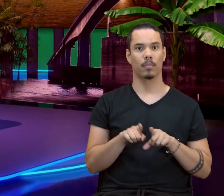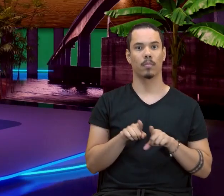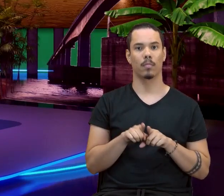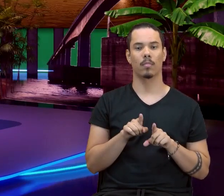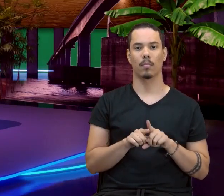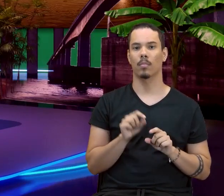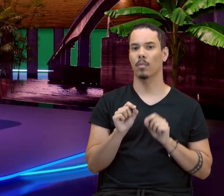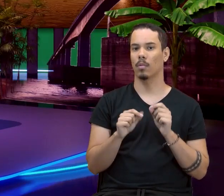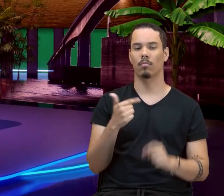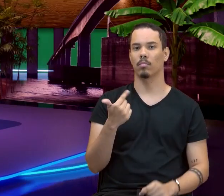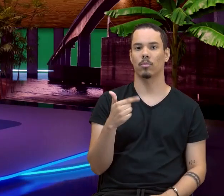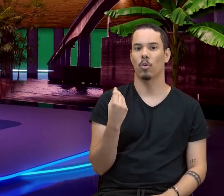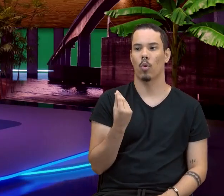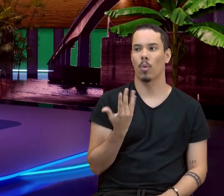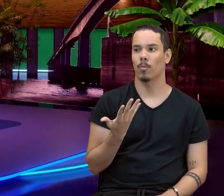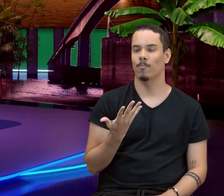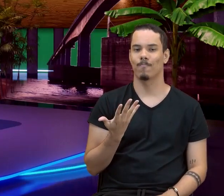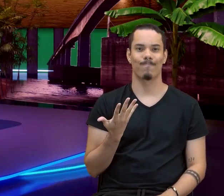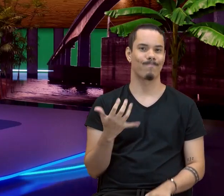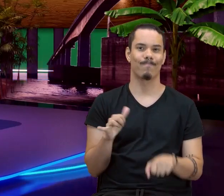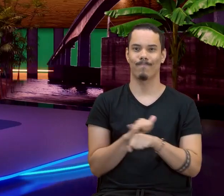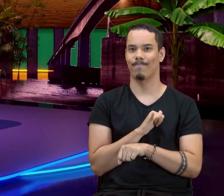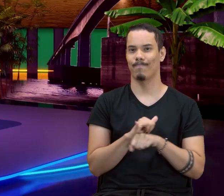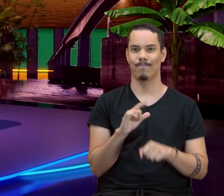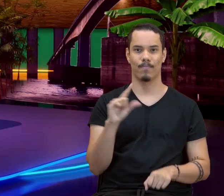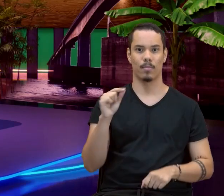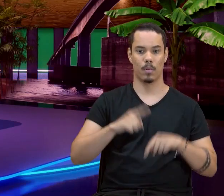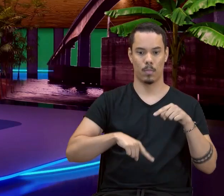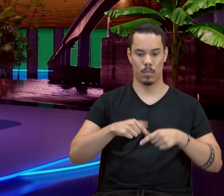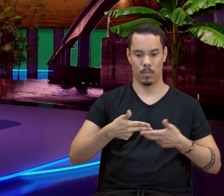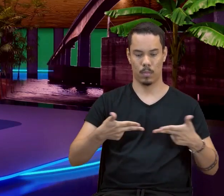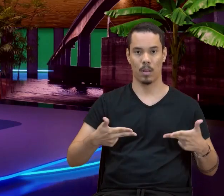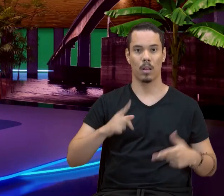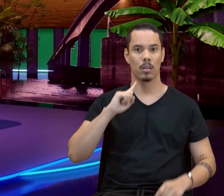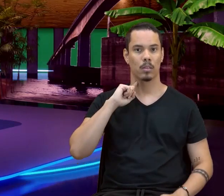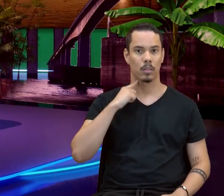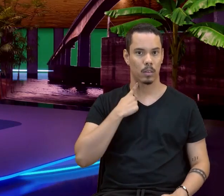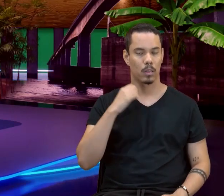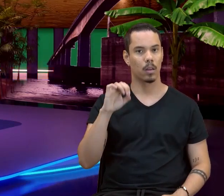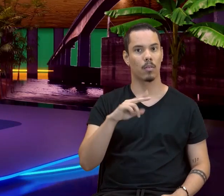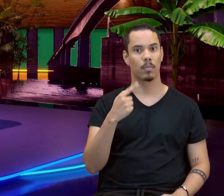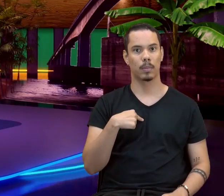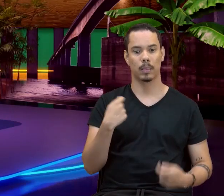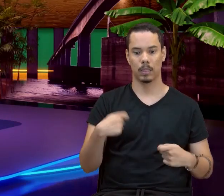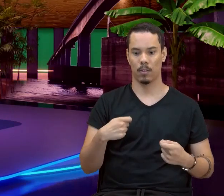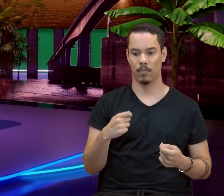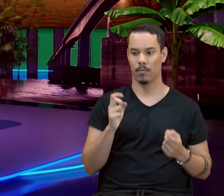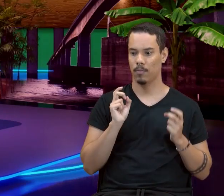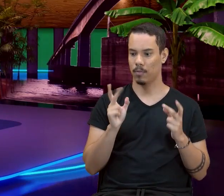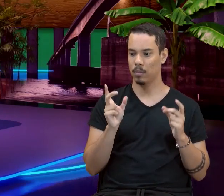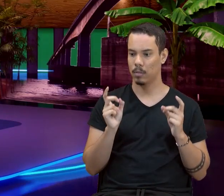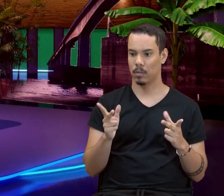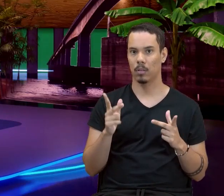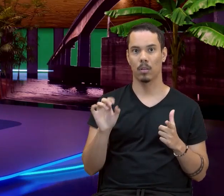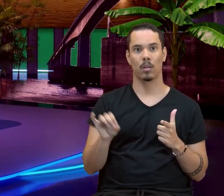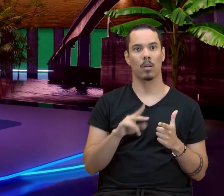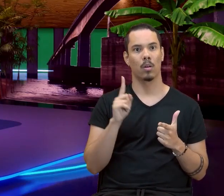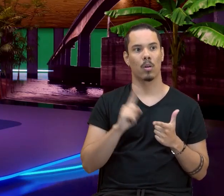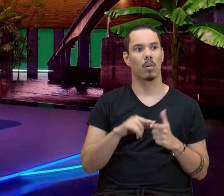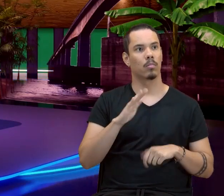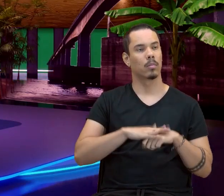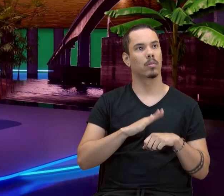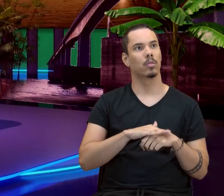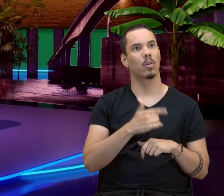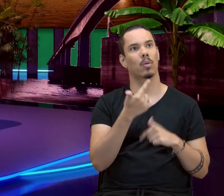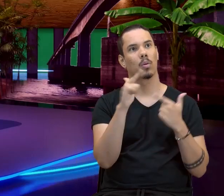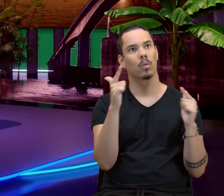como escoar essa produção e estragava, ou tinha que consumir, ou vender para os produtores ao redor, ou fazer